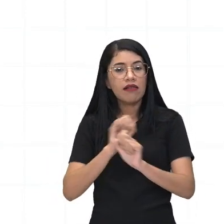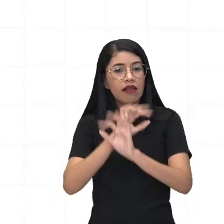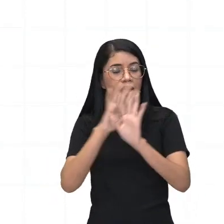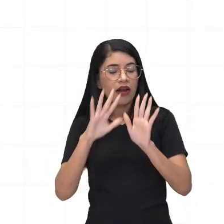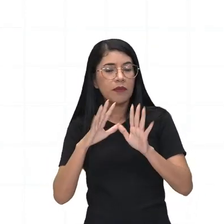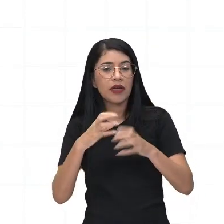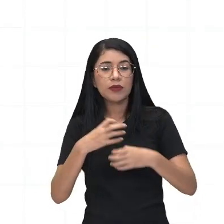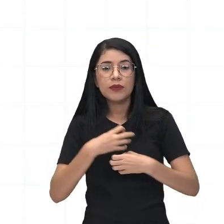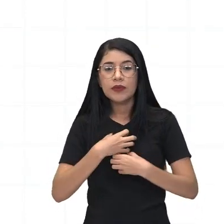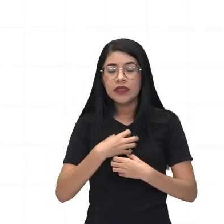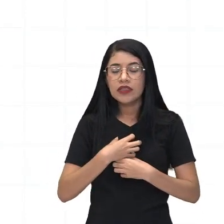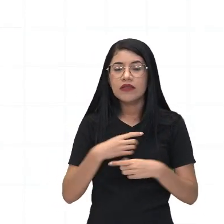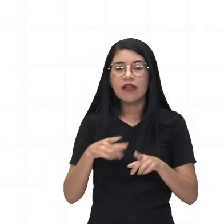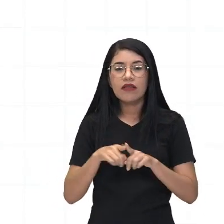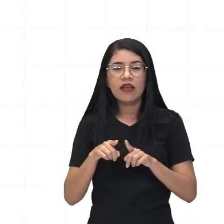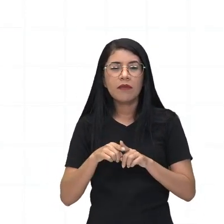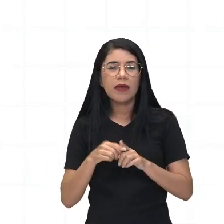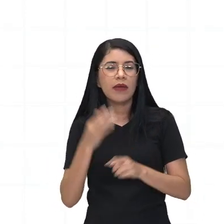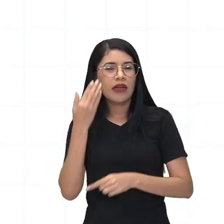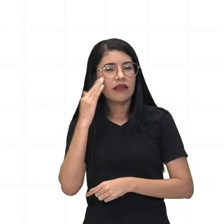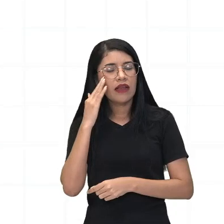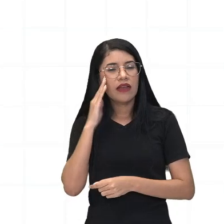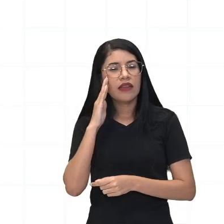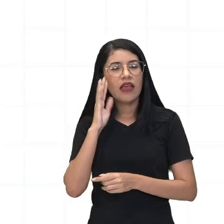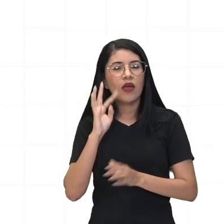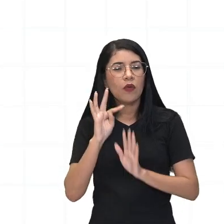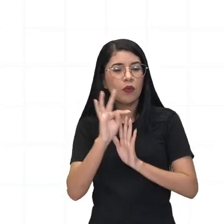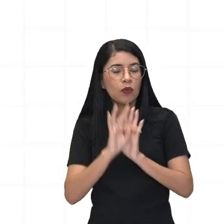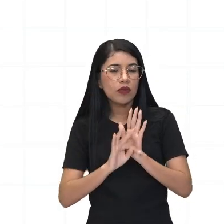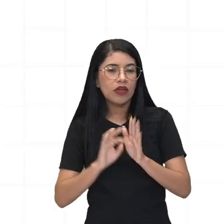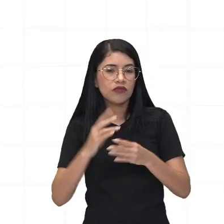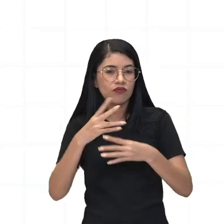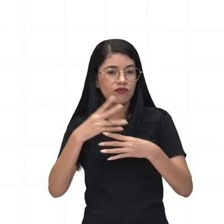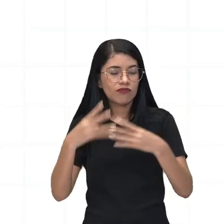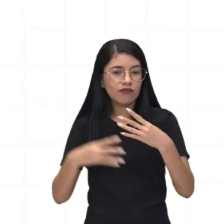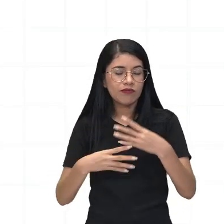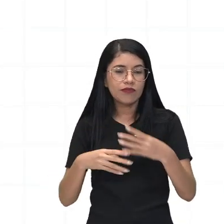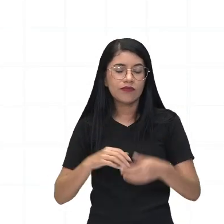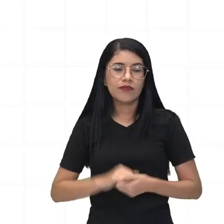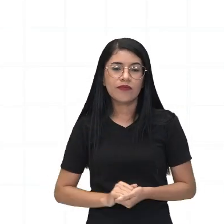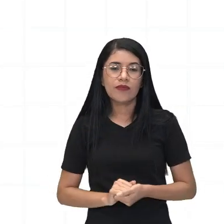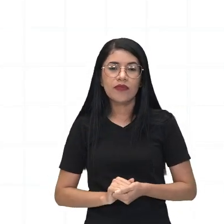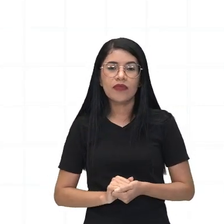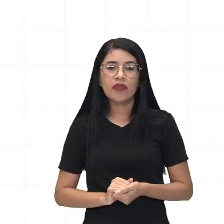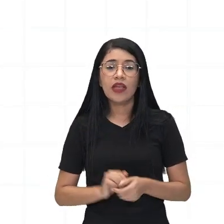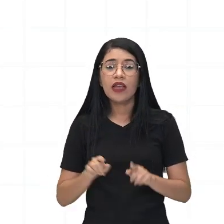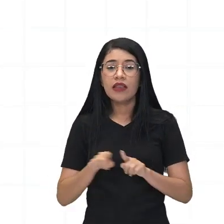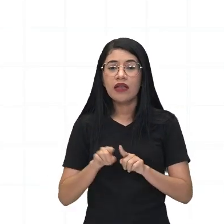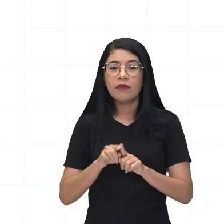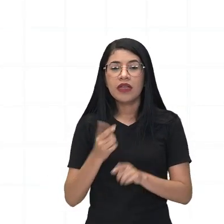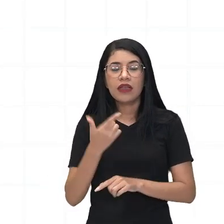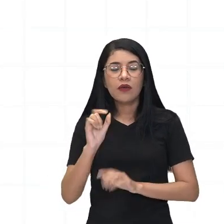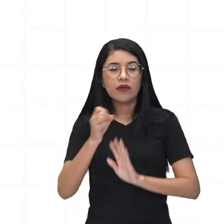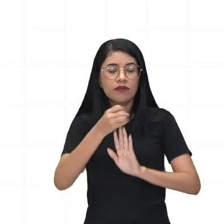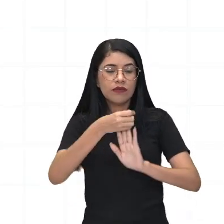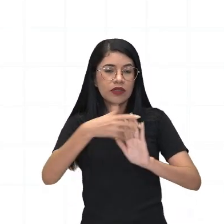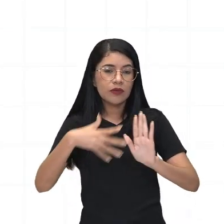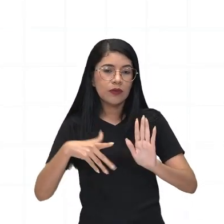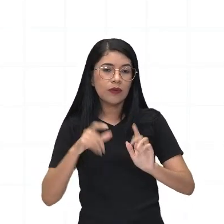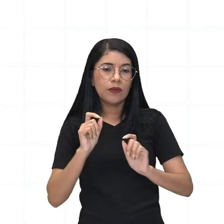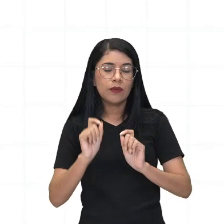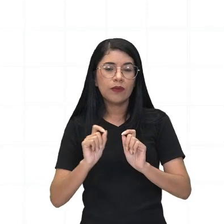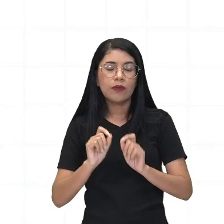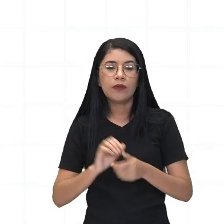ajudar a construir a compreensão do todo deste soneto. Seguindo adiante, nós temos ainda uma outra figura de linguagem lá